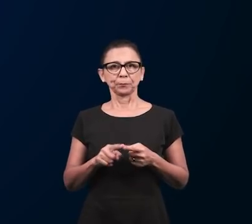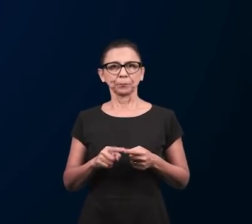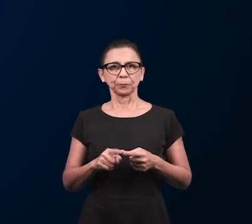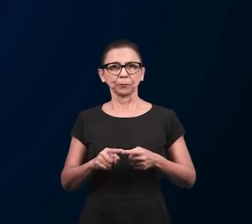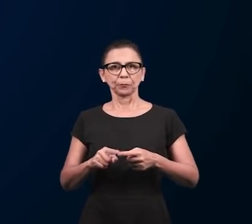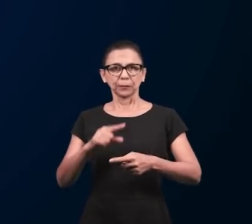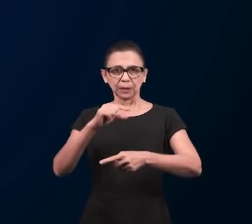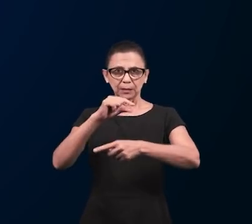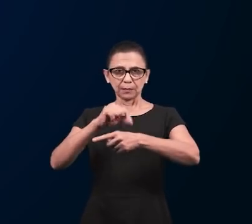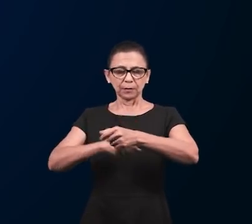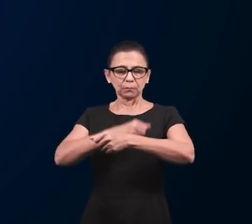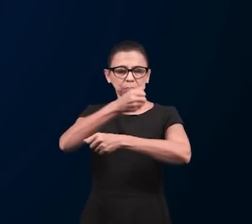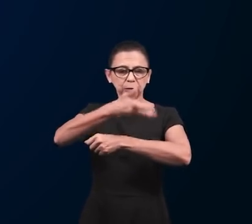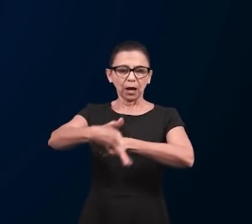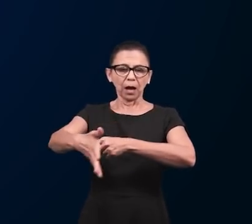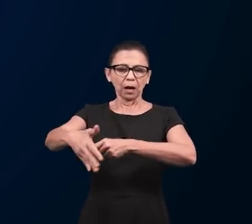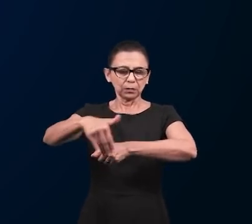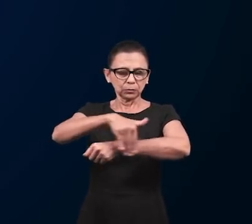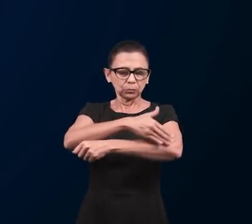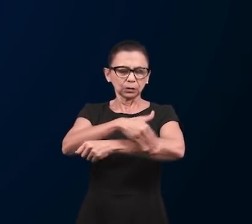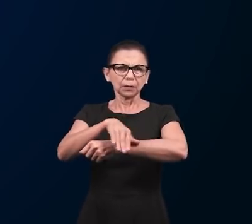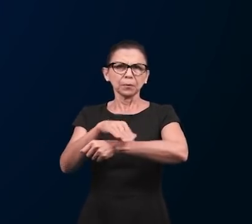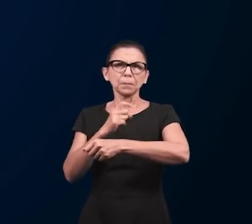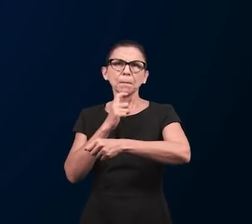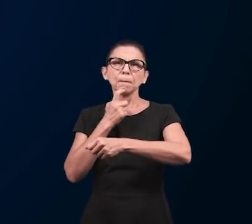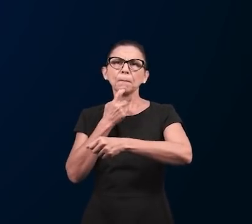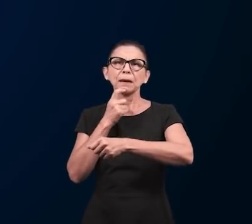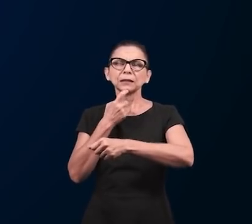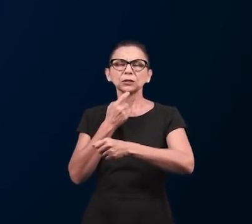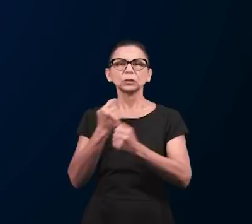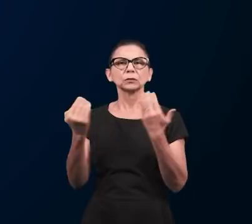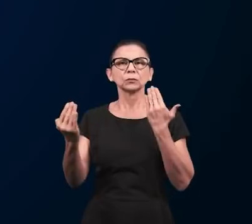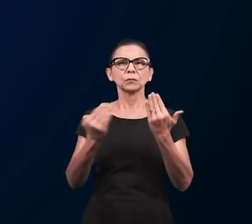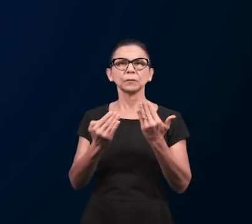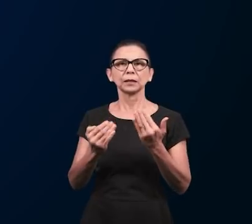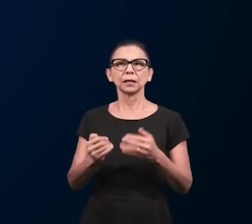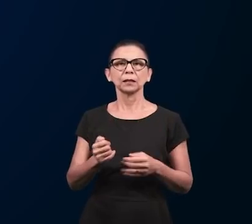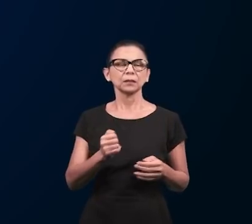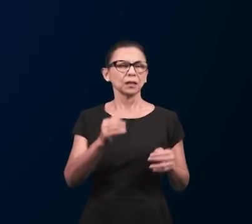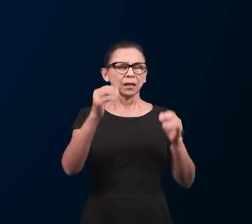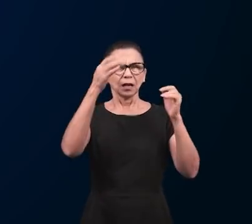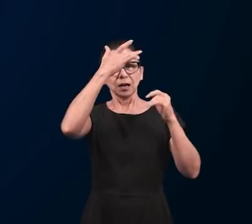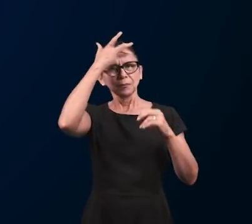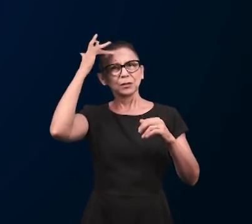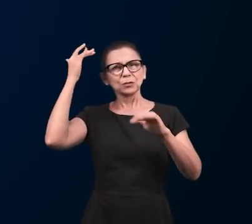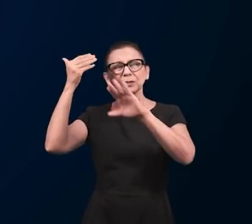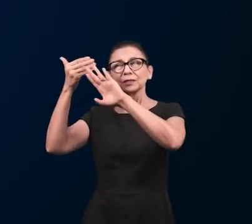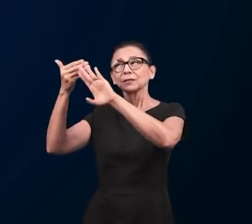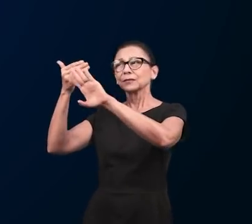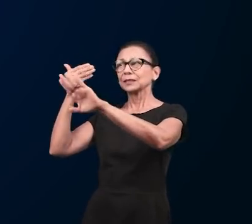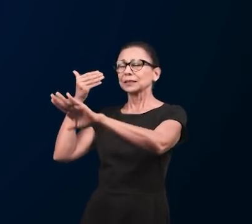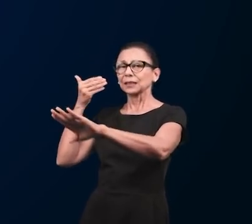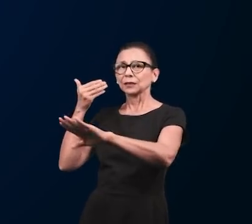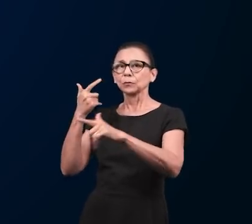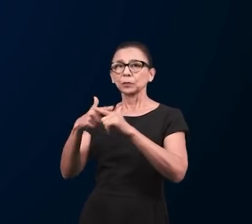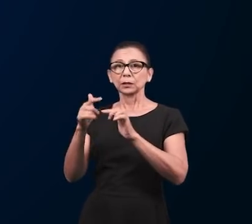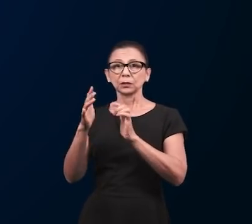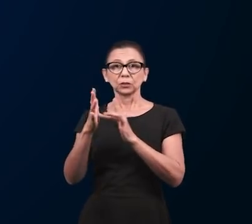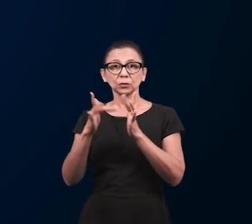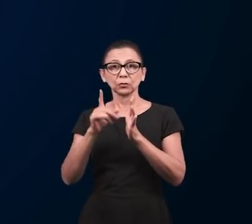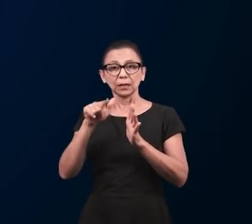semente que caiu à beira do caminho. Fala do homem que está longe do Senhor, longe do caminho, porque o Senhor é o